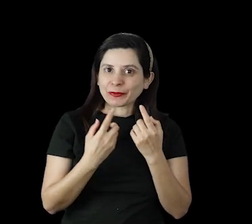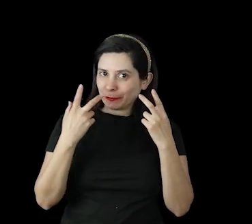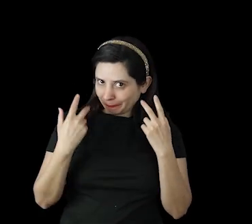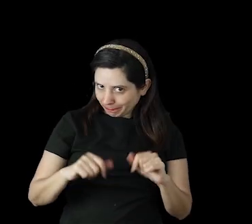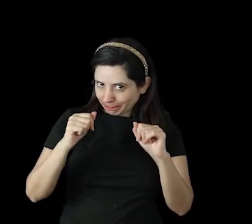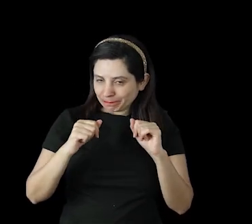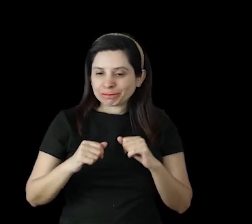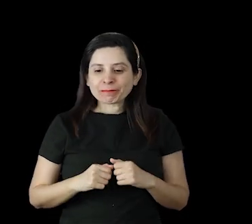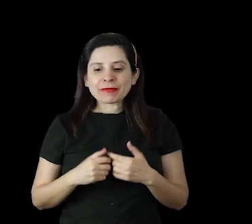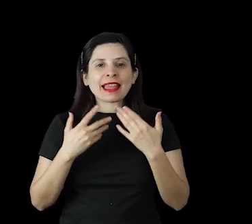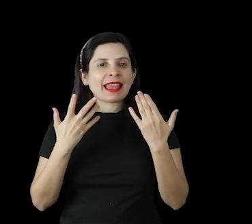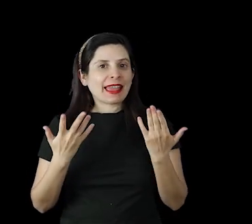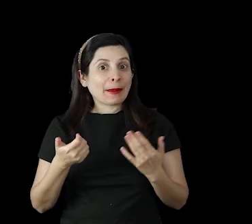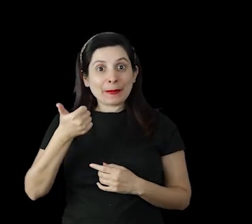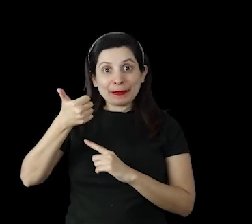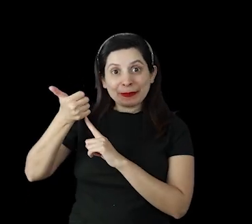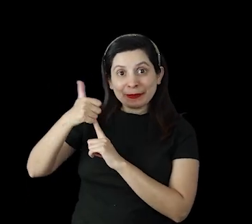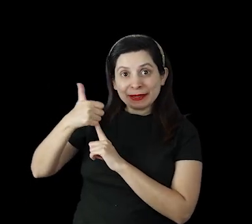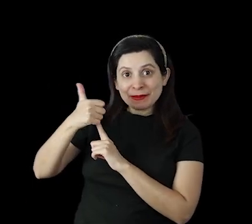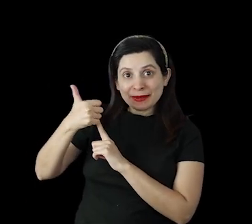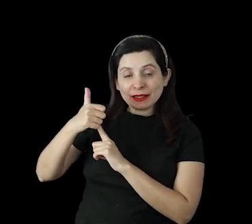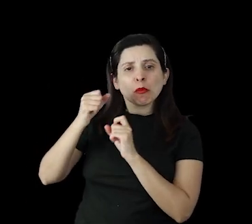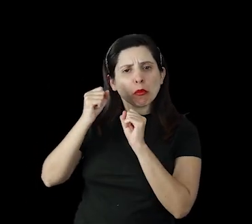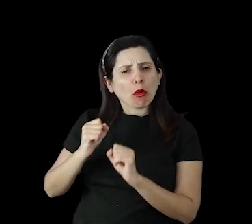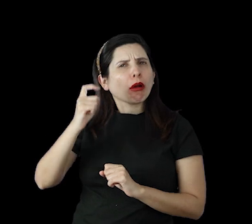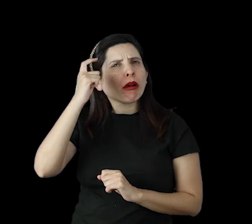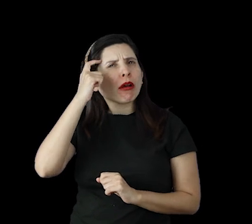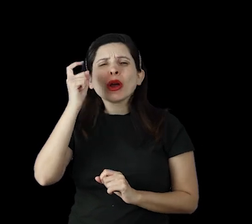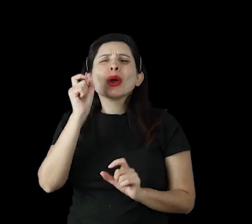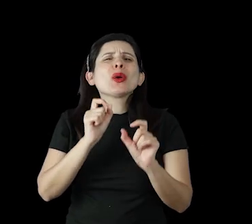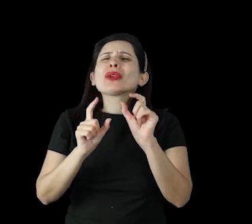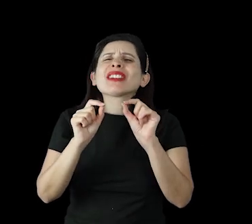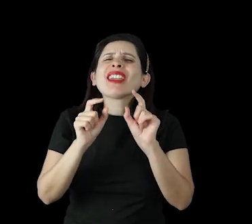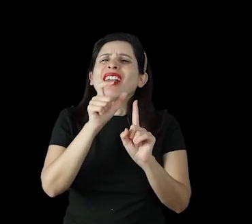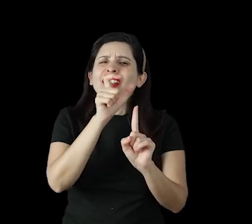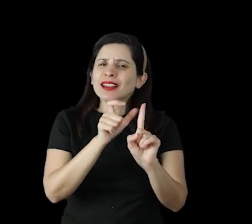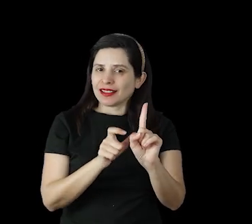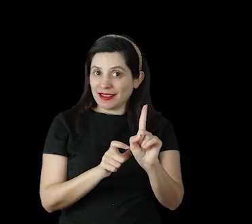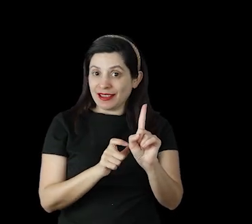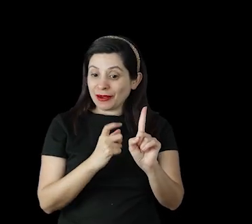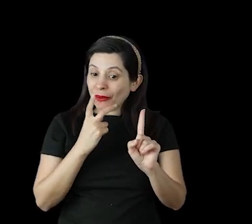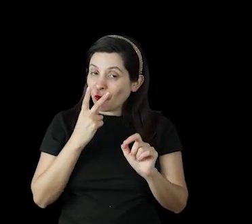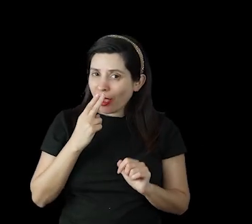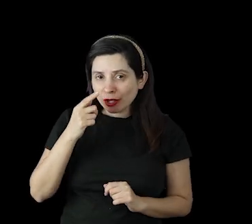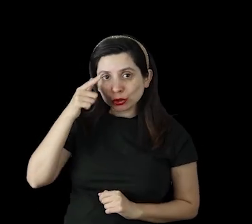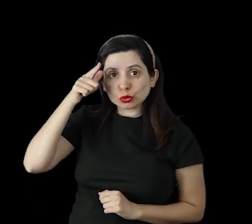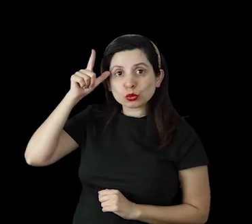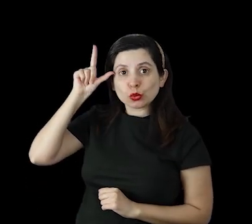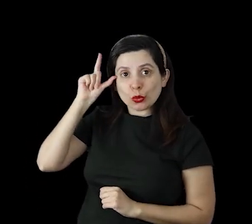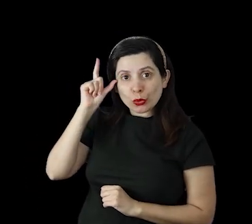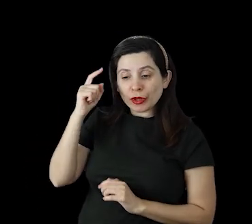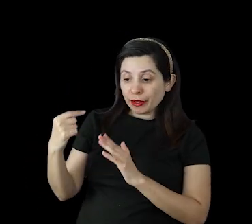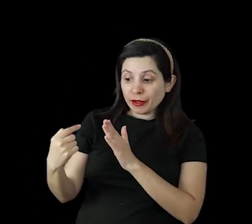lá. Primeiro a gente pode pensar o que que é um personagem, né, e eu acho que ontem teve